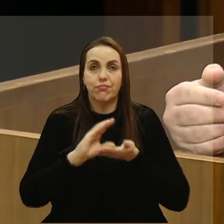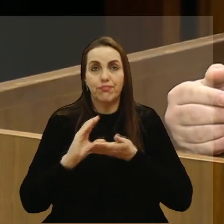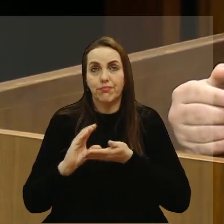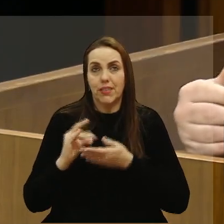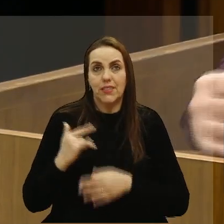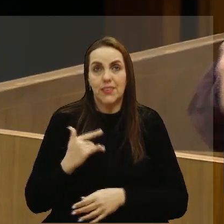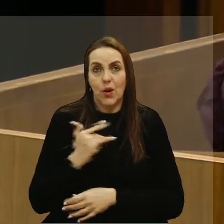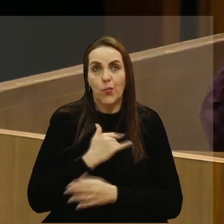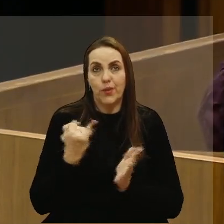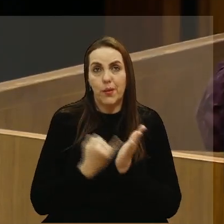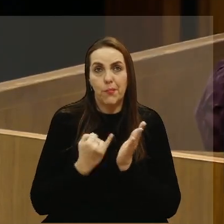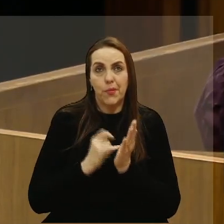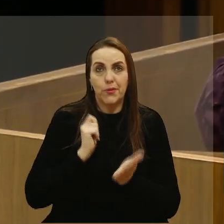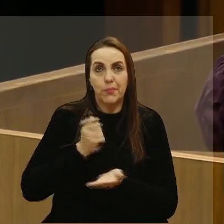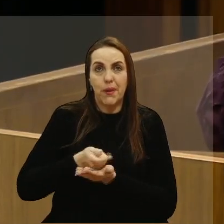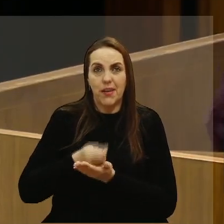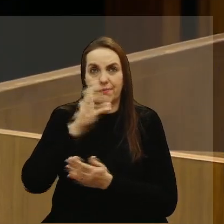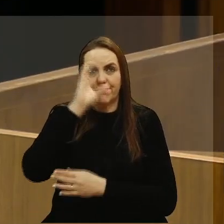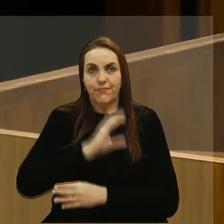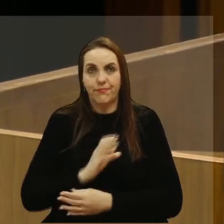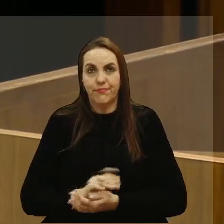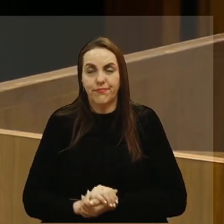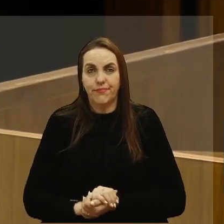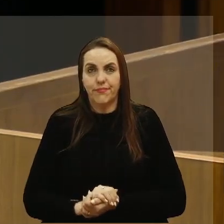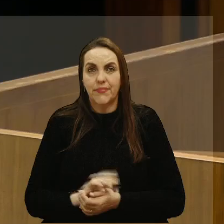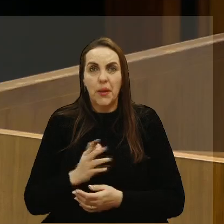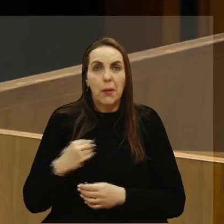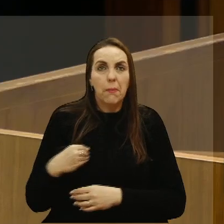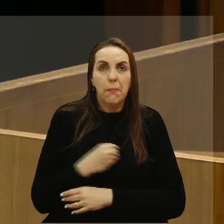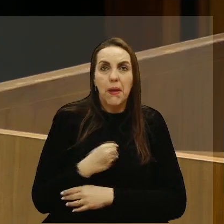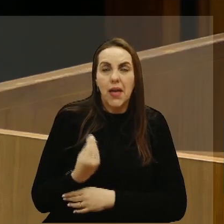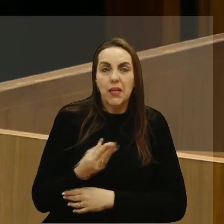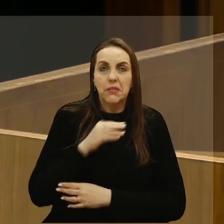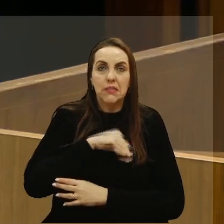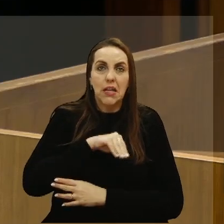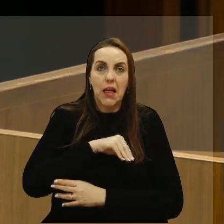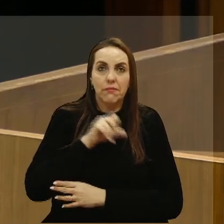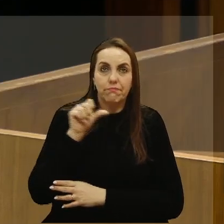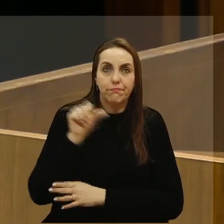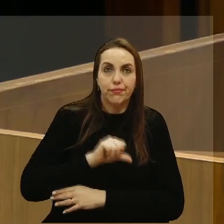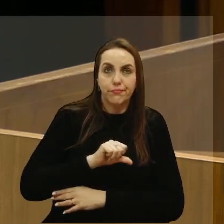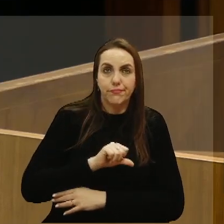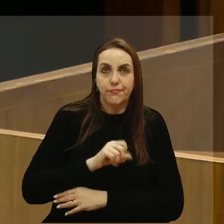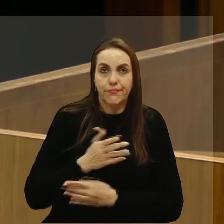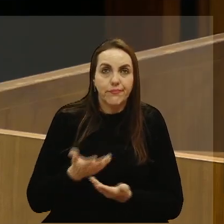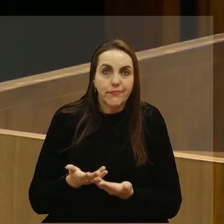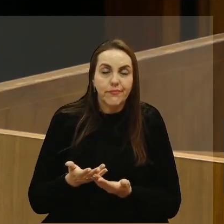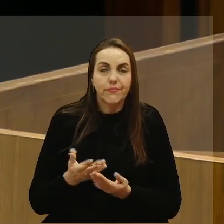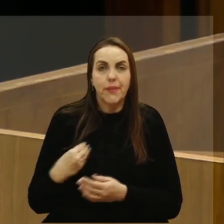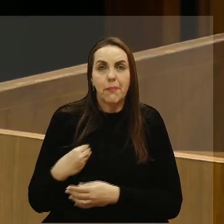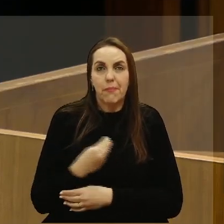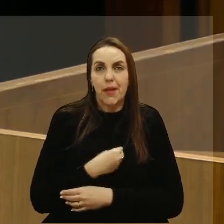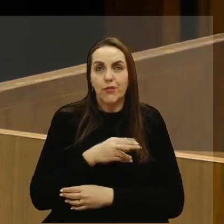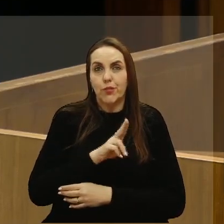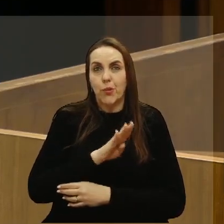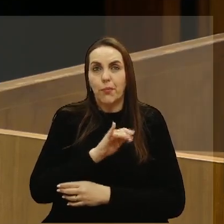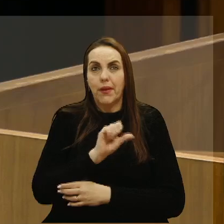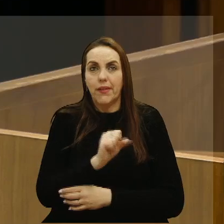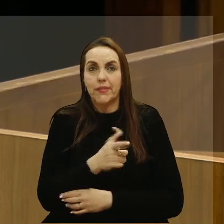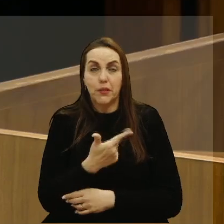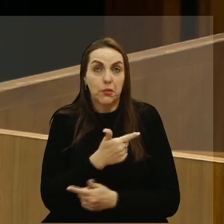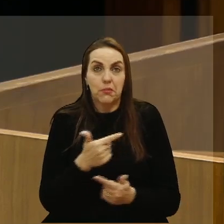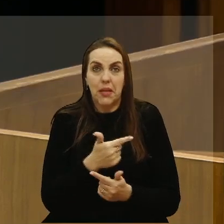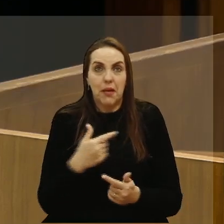contribuinte. Então, os médicos estão recebendo mal, né? Os médicos do posto de saúde, porque não tem médico no